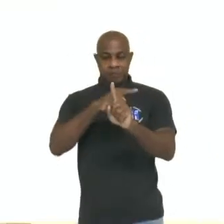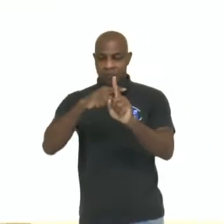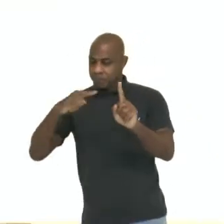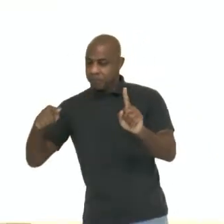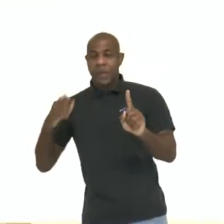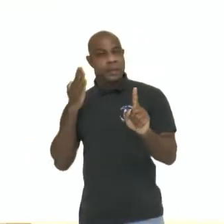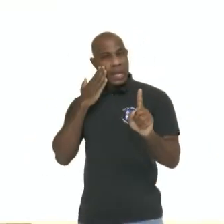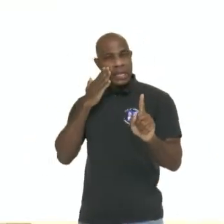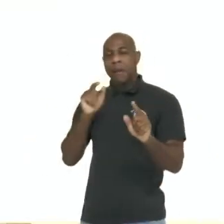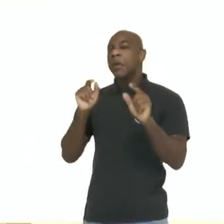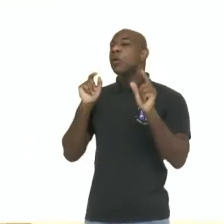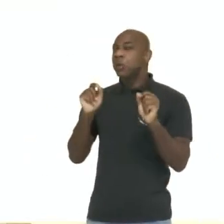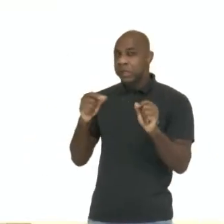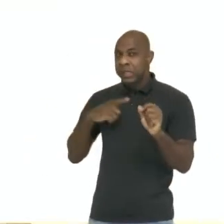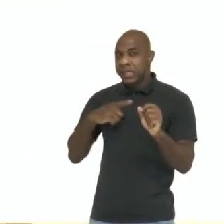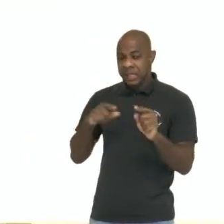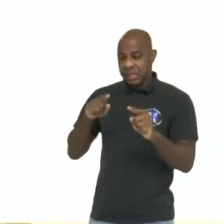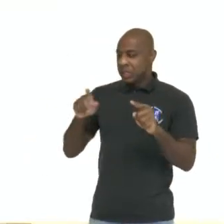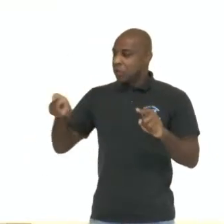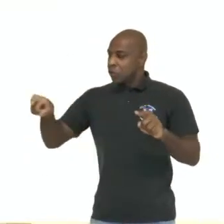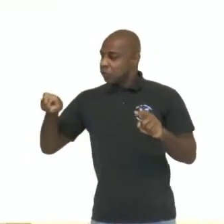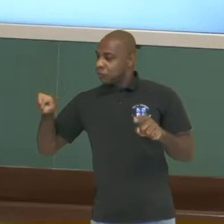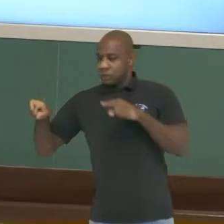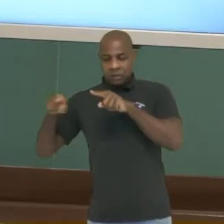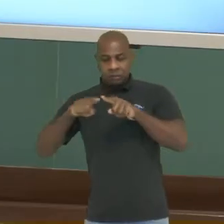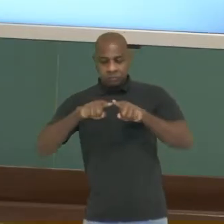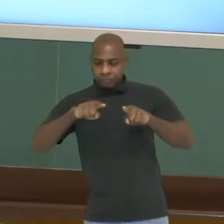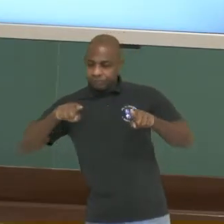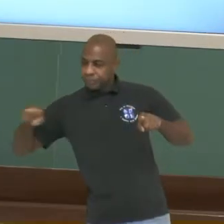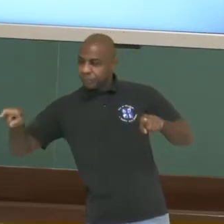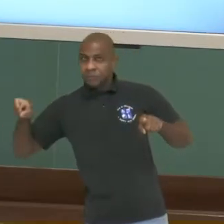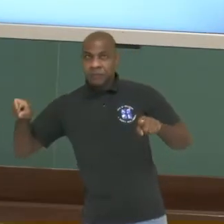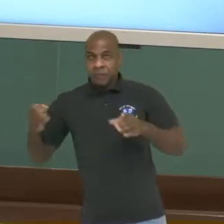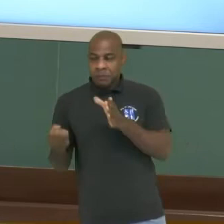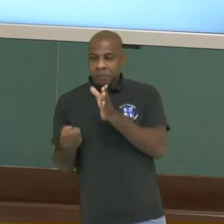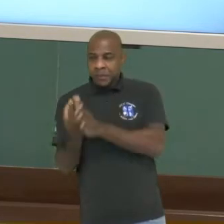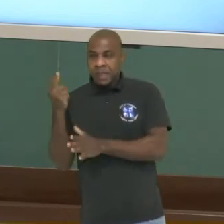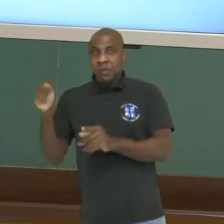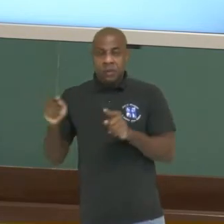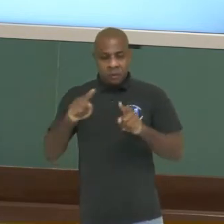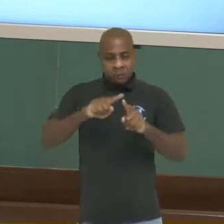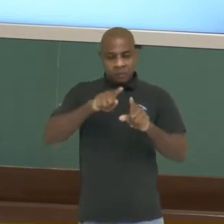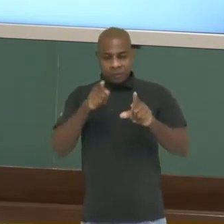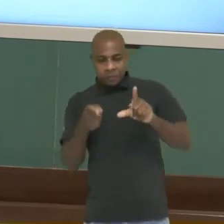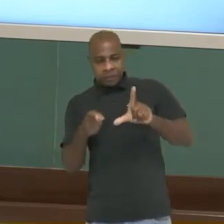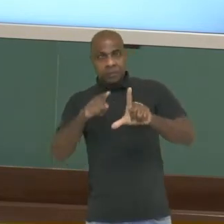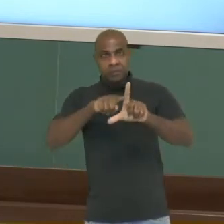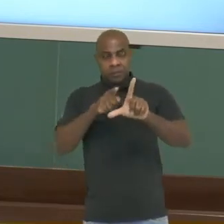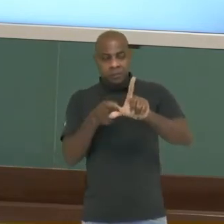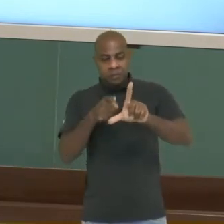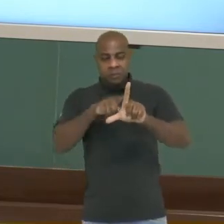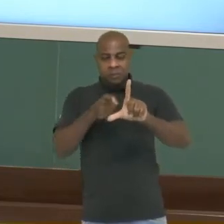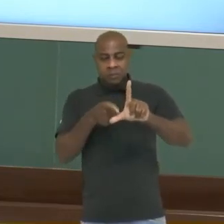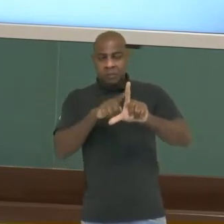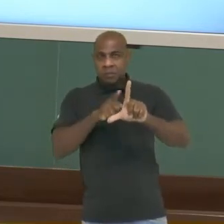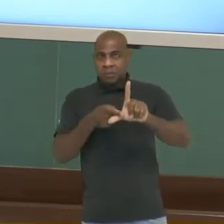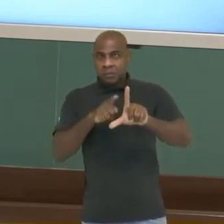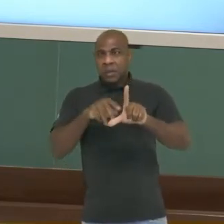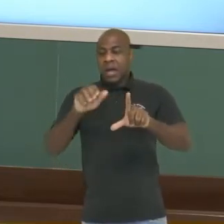que em relação ao eixo x aqui, vai formar um ângulo, que esse ângulo aqui eu estou chamando de